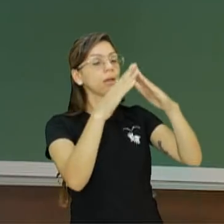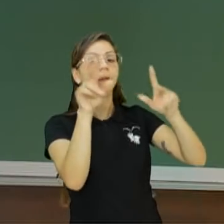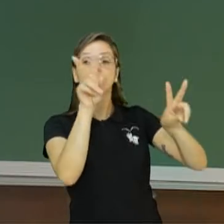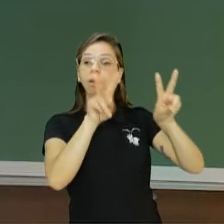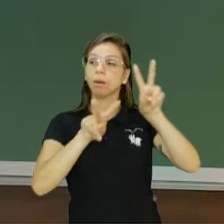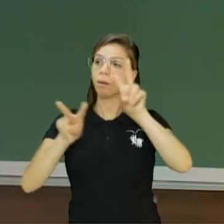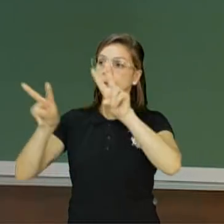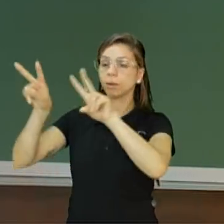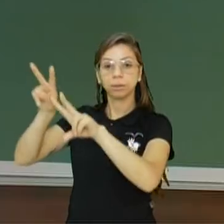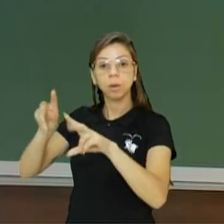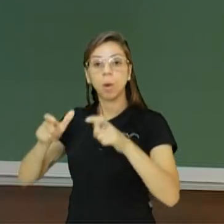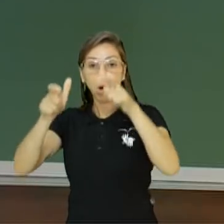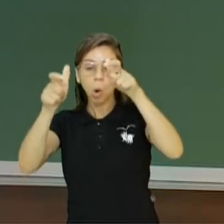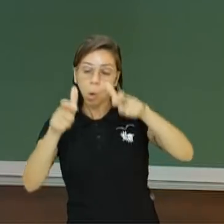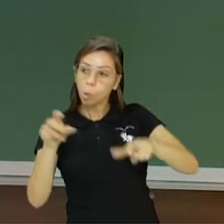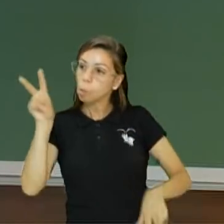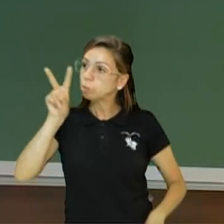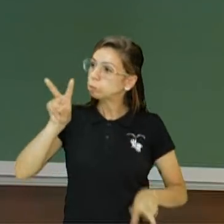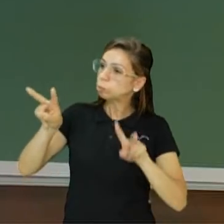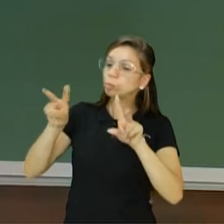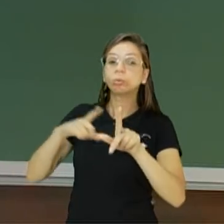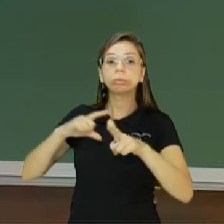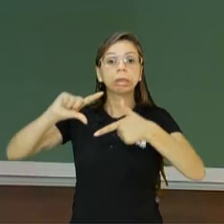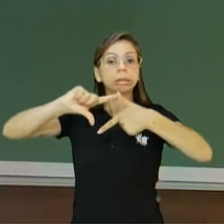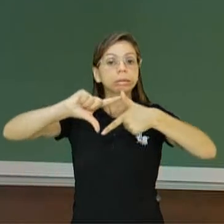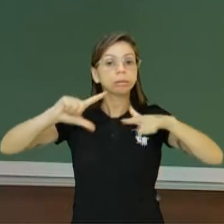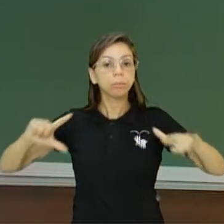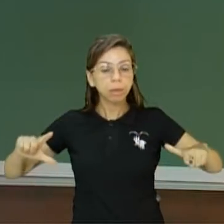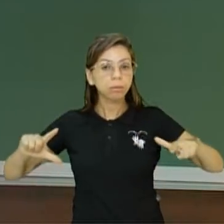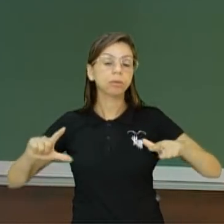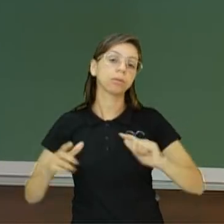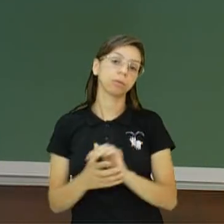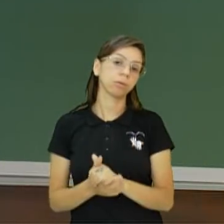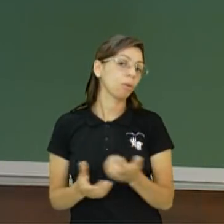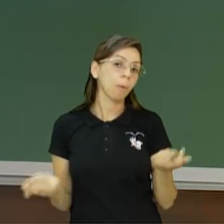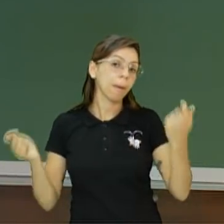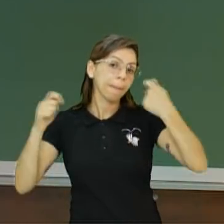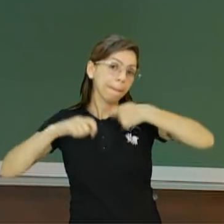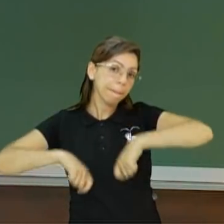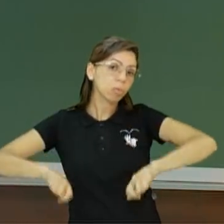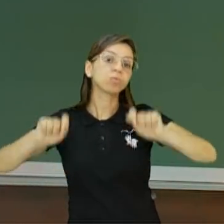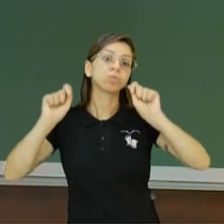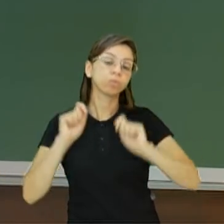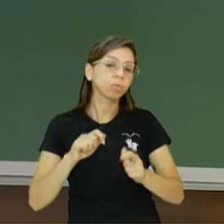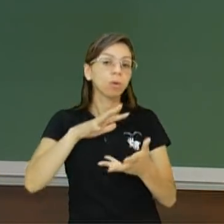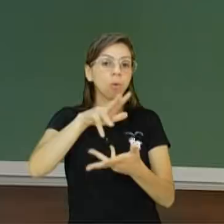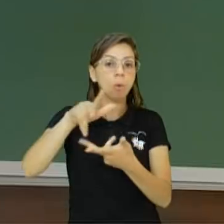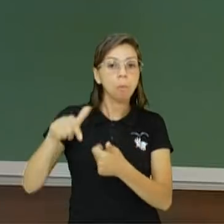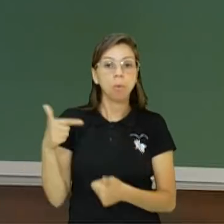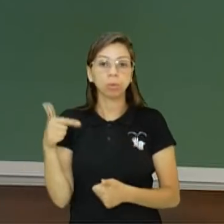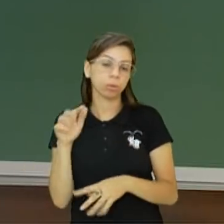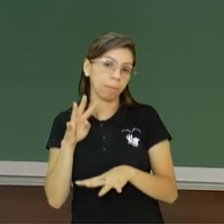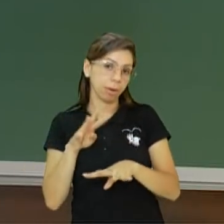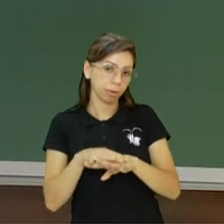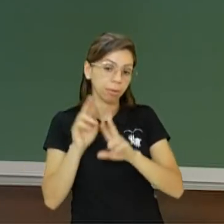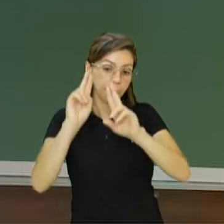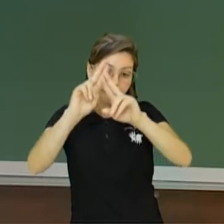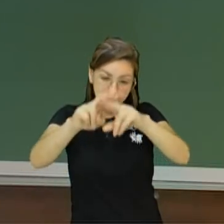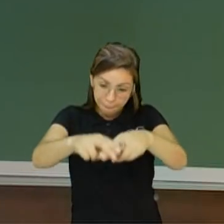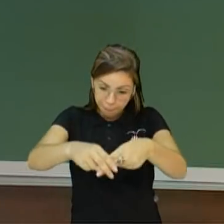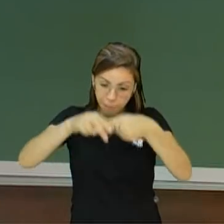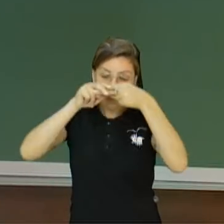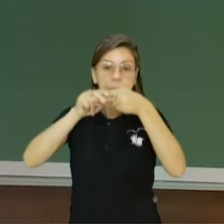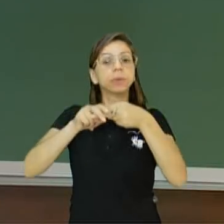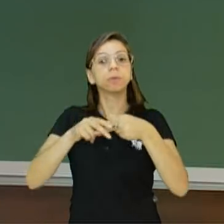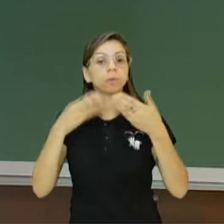está. Todo lugar que você olha tem uma forma geométrica. Não é possível um mundo sem matemática, meus amores. Por isso a